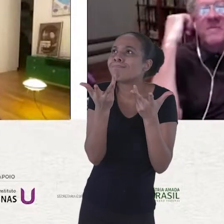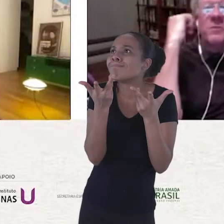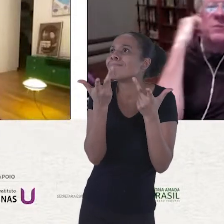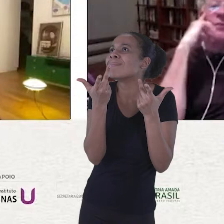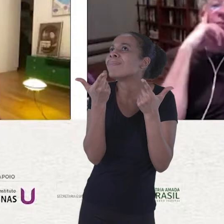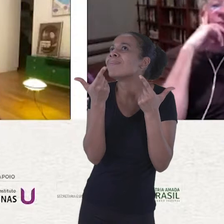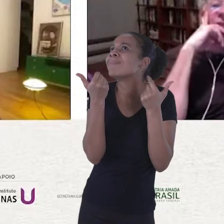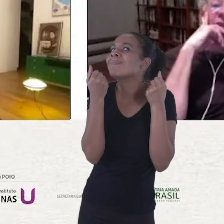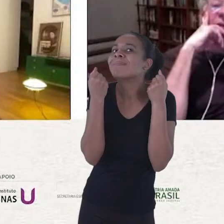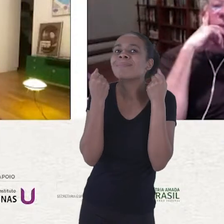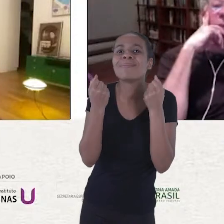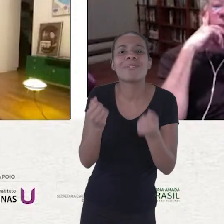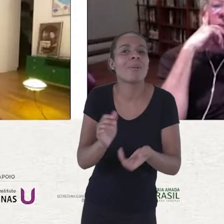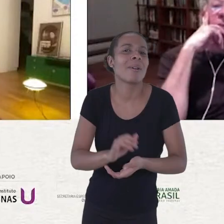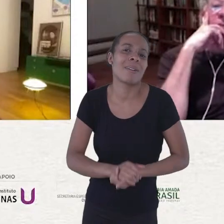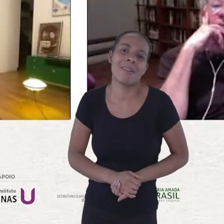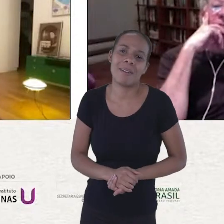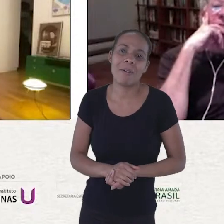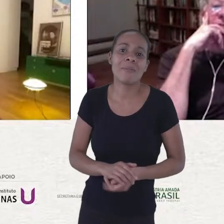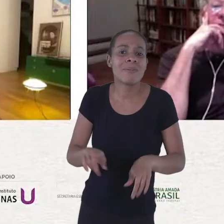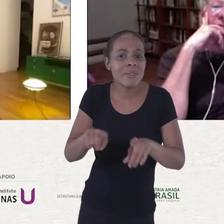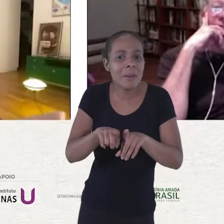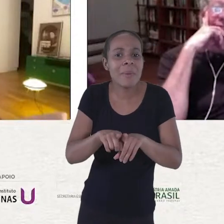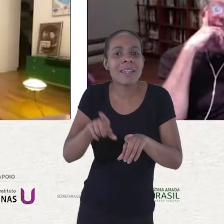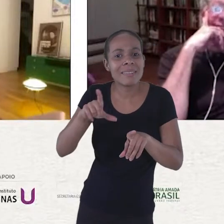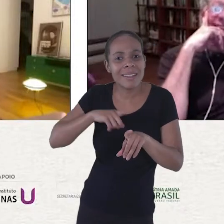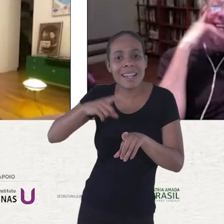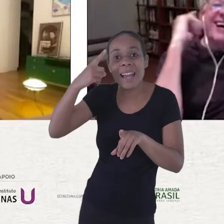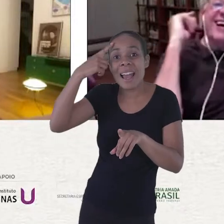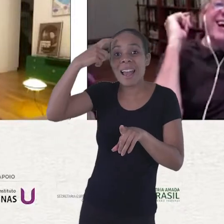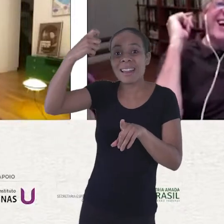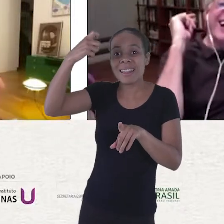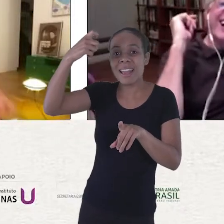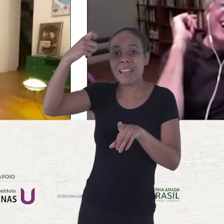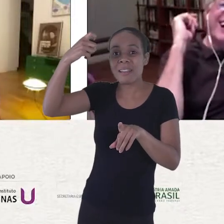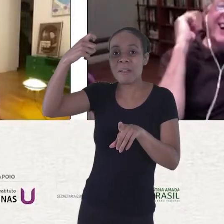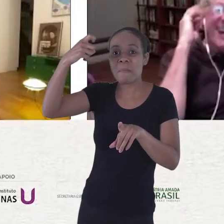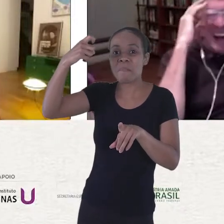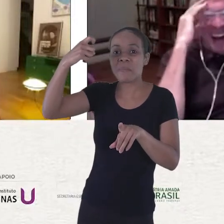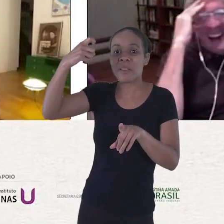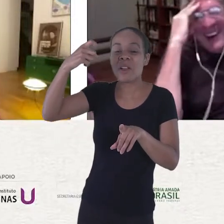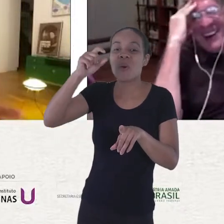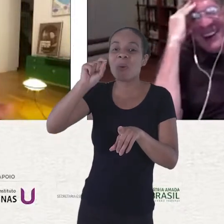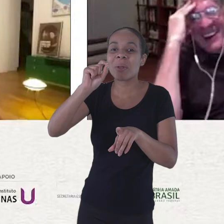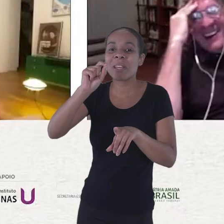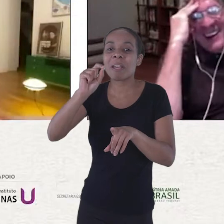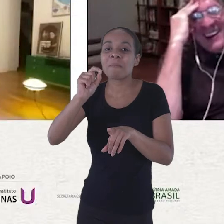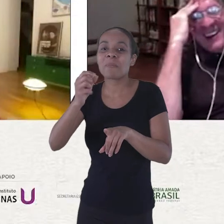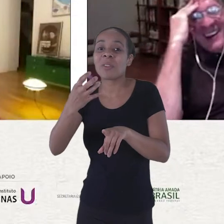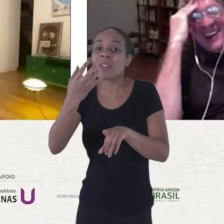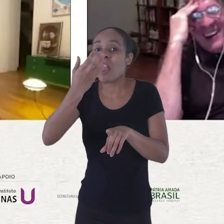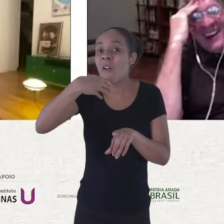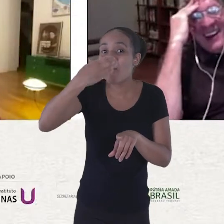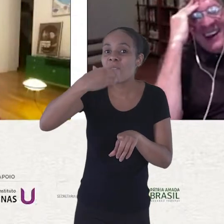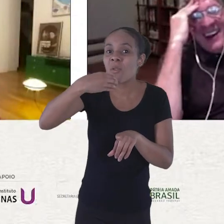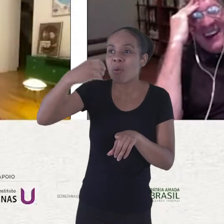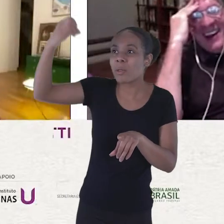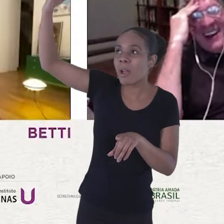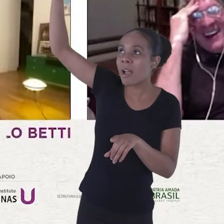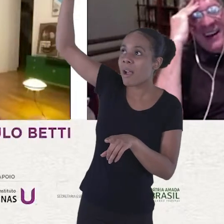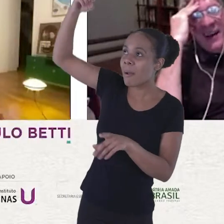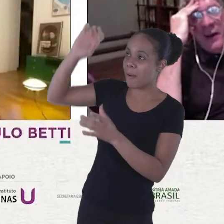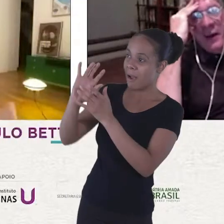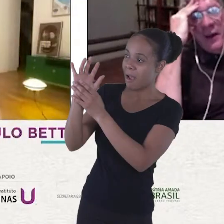Que a lei de Newton, cai a manga na cabeça da... Pô, sensacional. A sorte do Newton foi não ter nascido